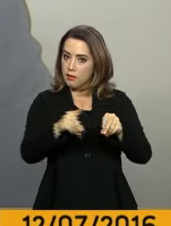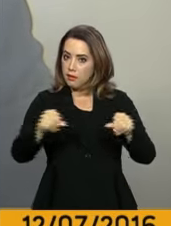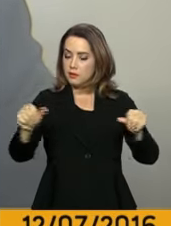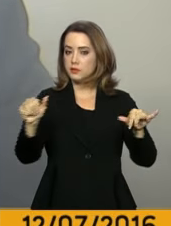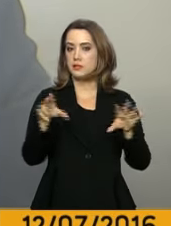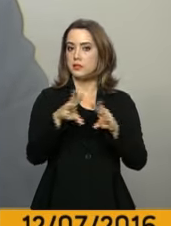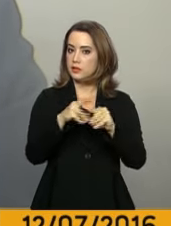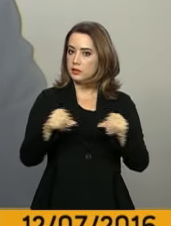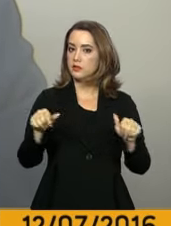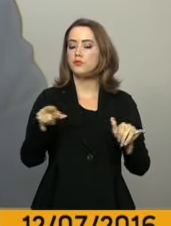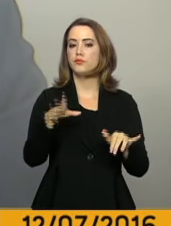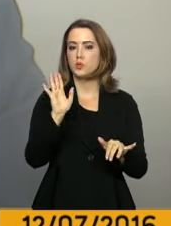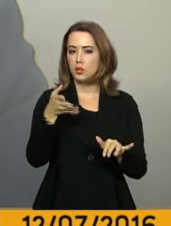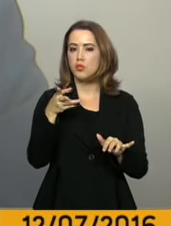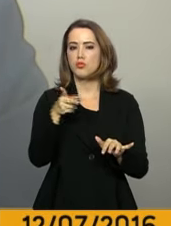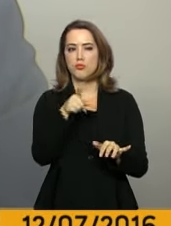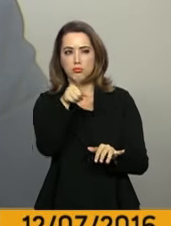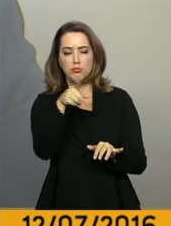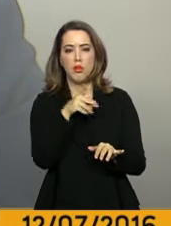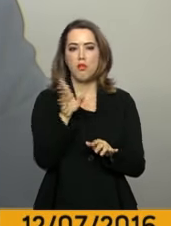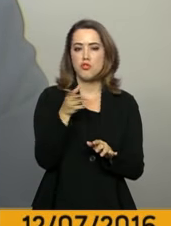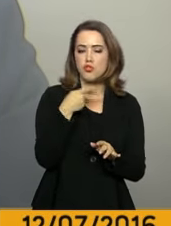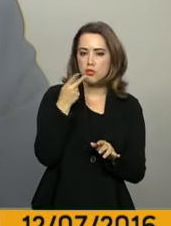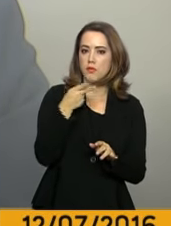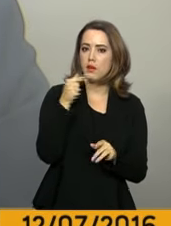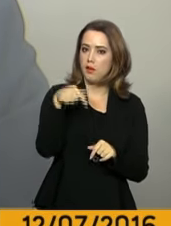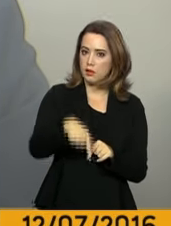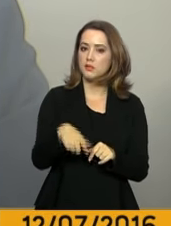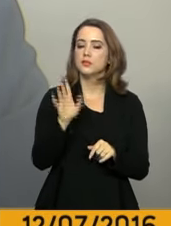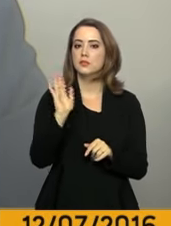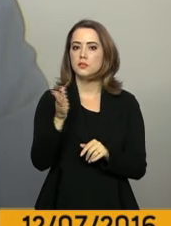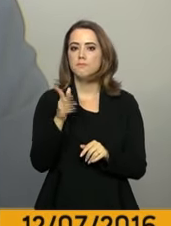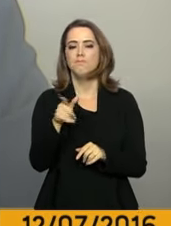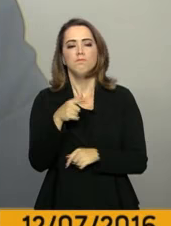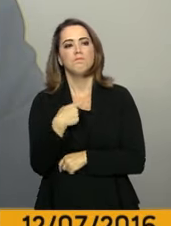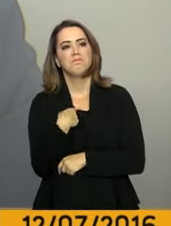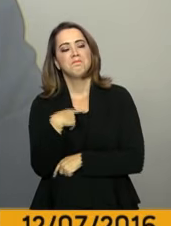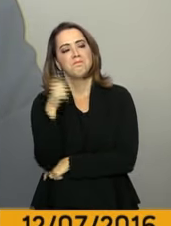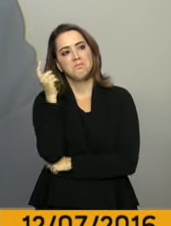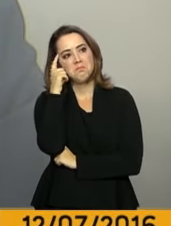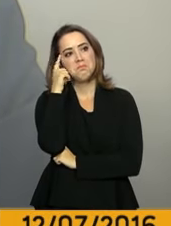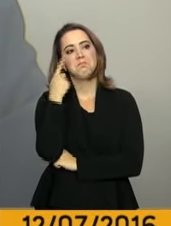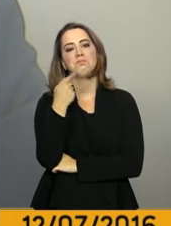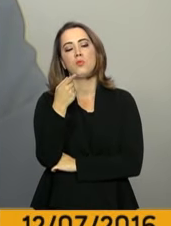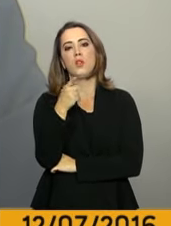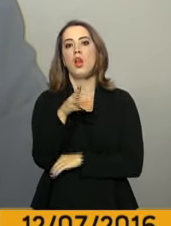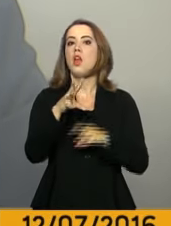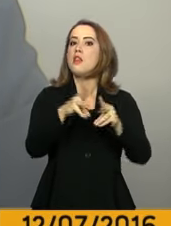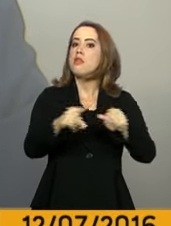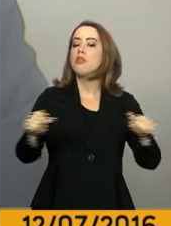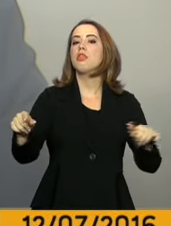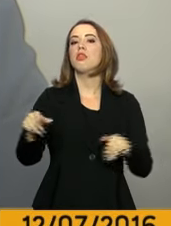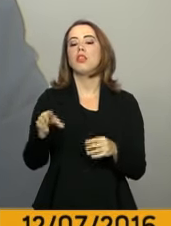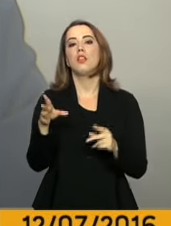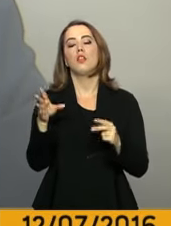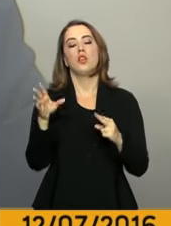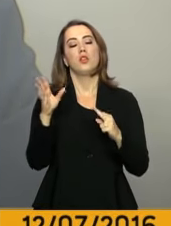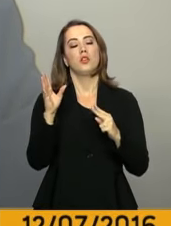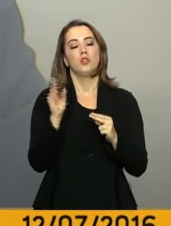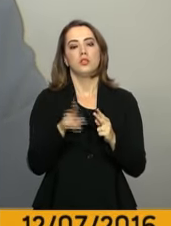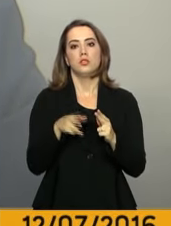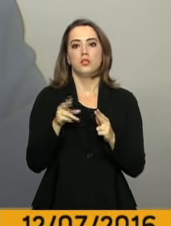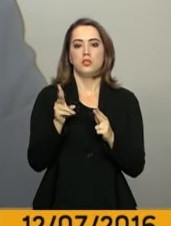eu estou vendo aqui foi levantada pelos oradores né é uma coisa curiosa essa questão das terras indígenas por exemplo a constituição das